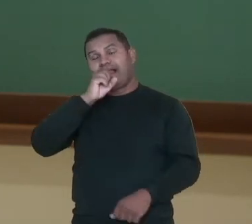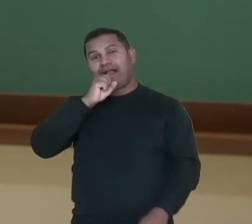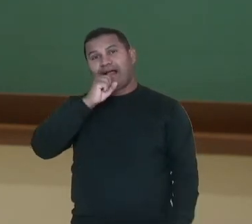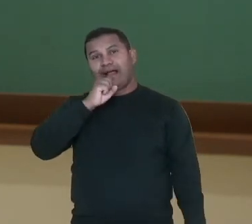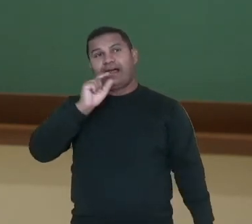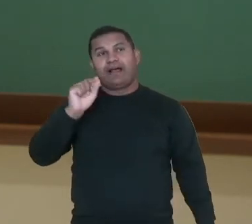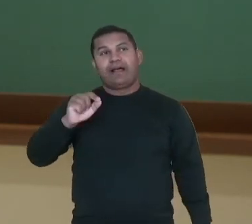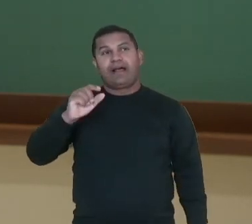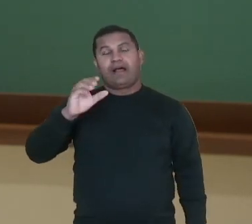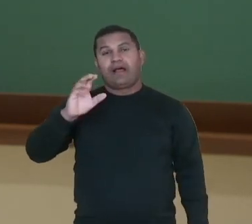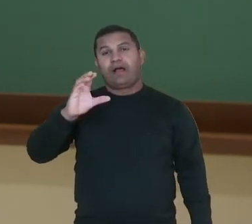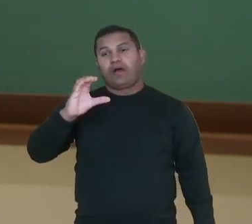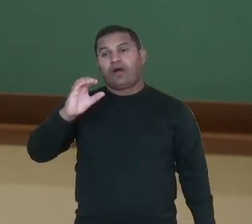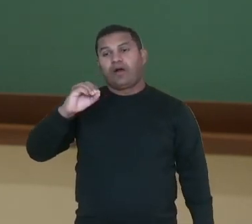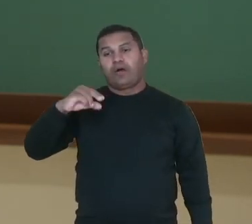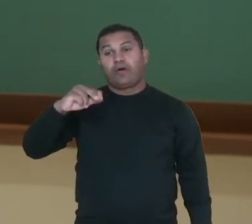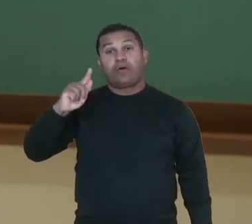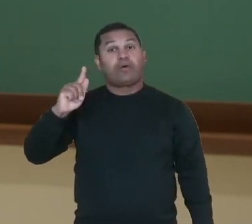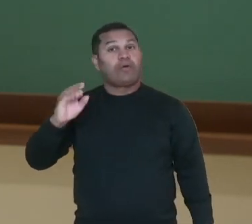só, a população